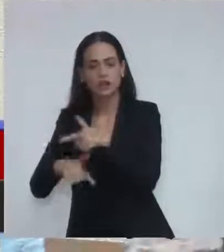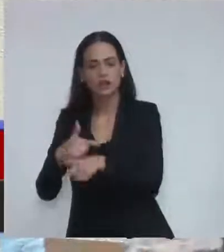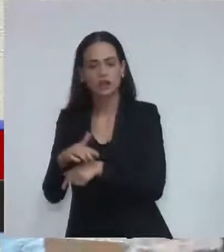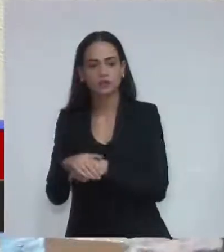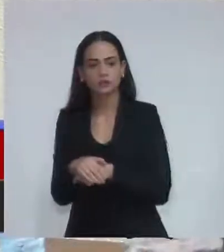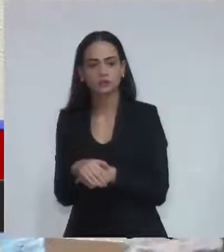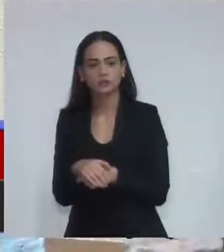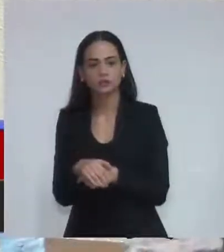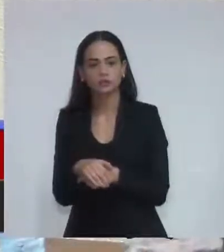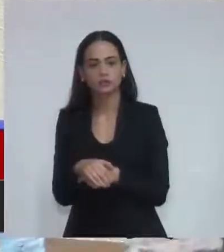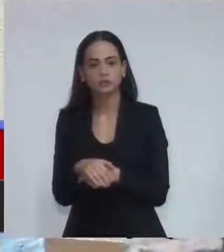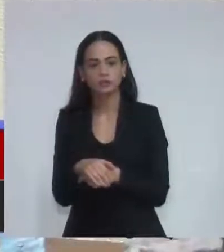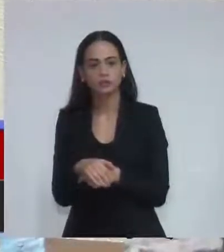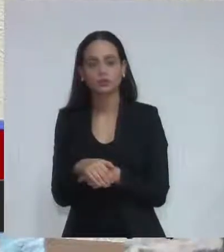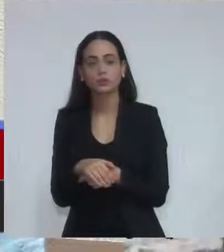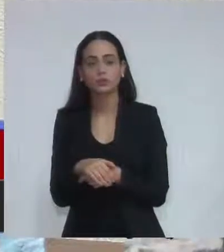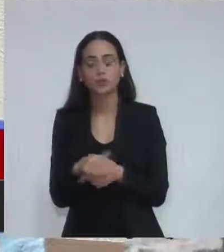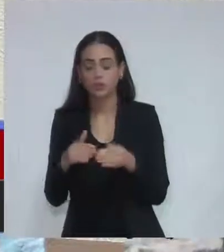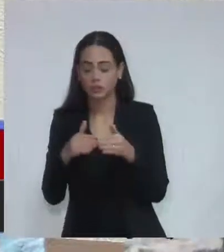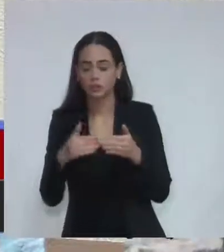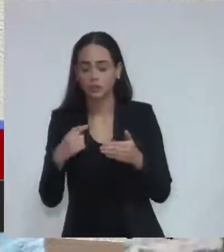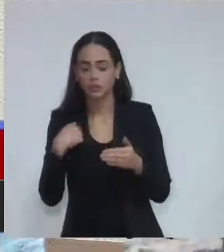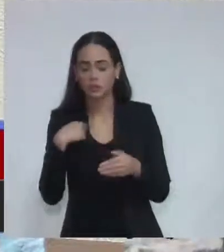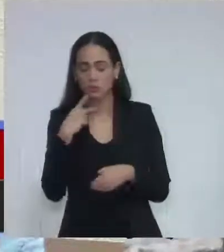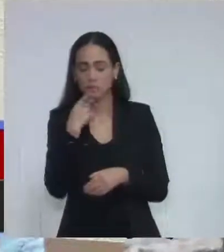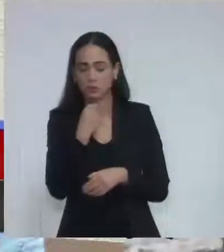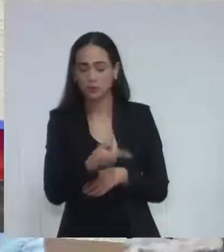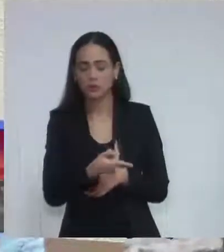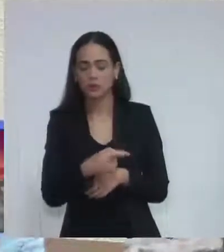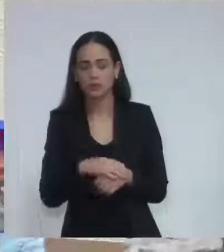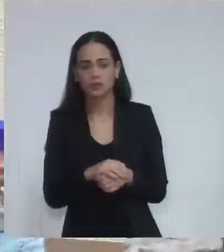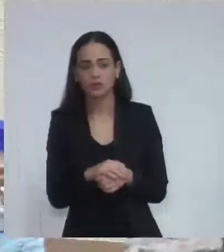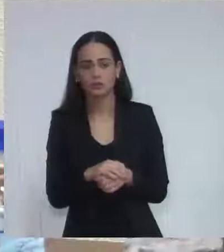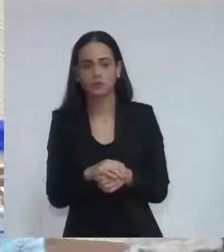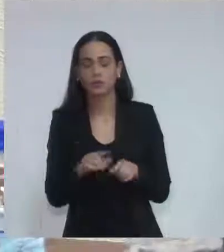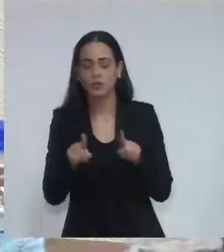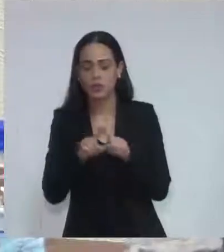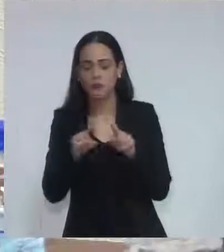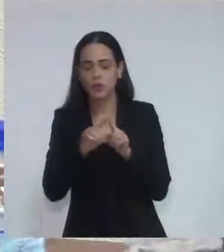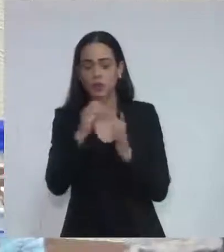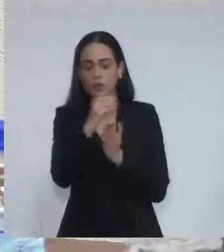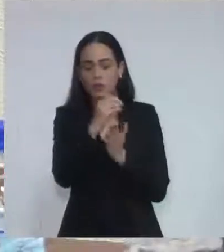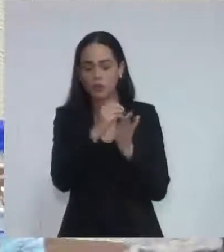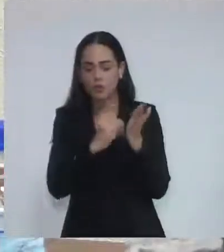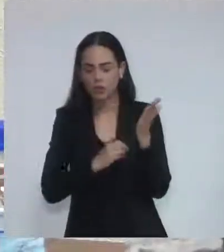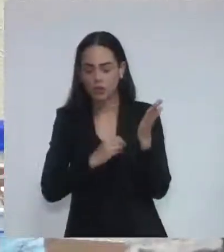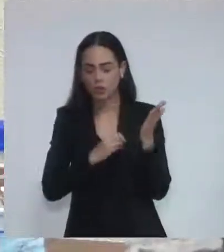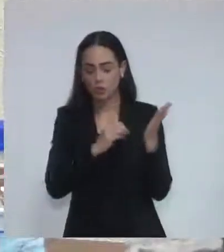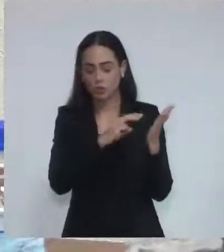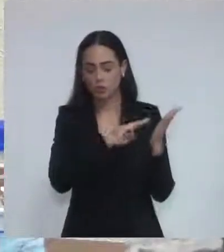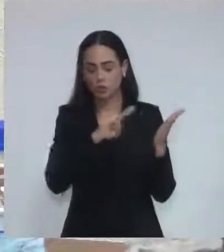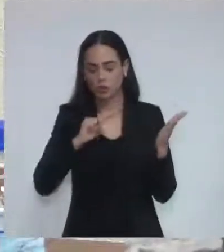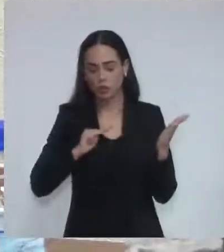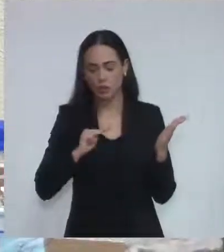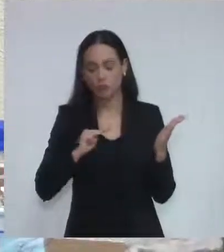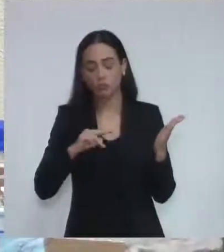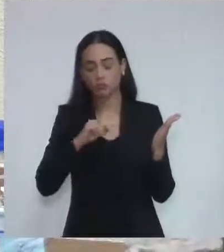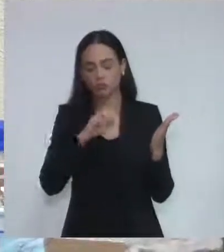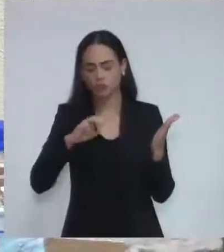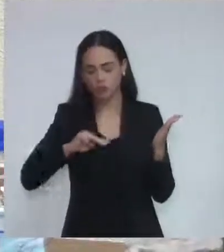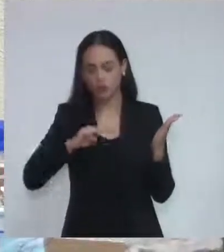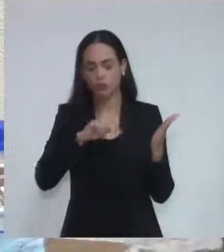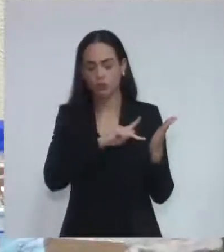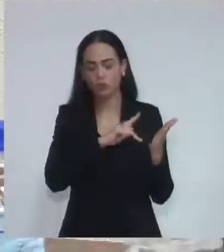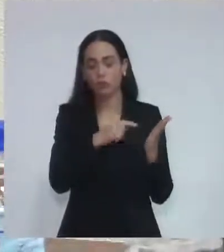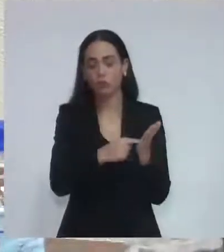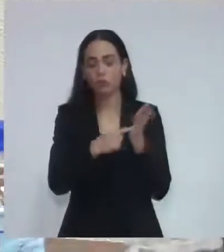nesse caso, é sobre esse requerimento, eu estou lendo. Sim, eu estou falando dos ofícios que vêm do Ministério Público, igual... O caso em questão é do requerimento,